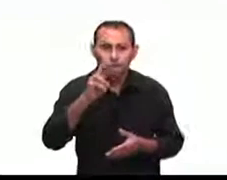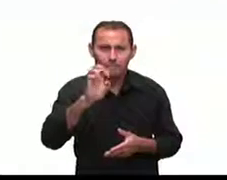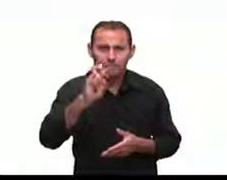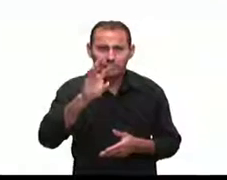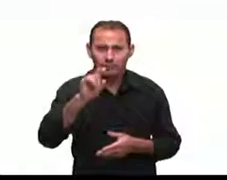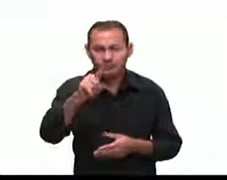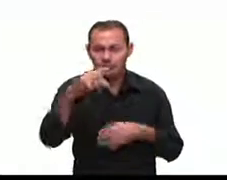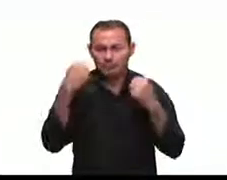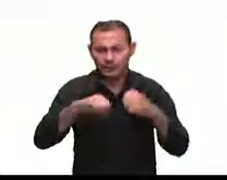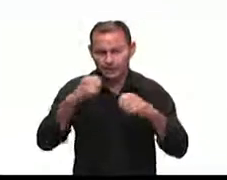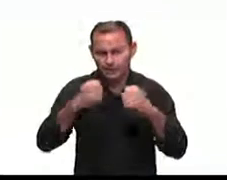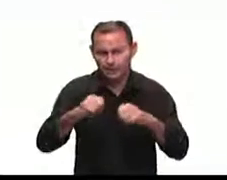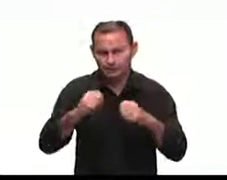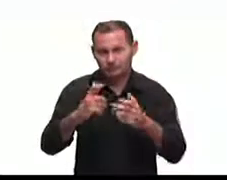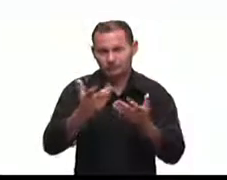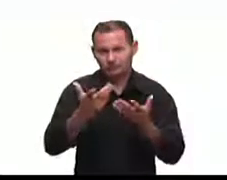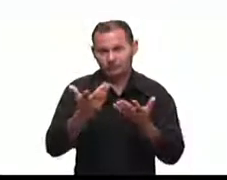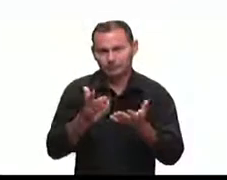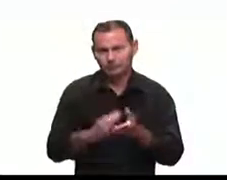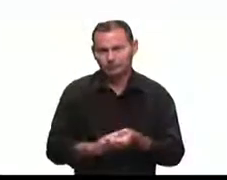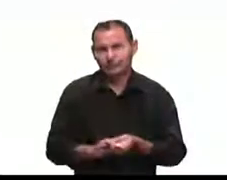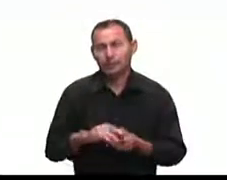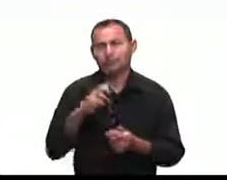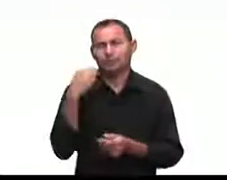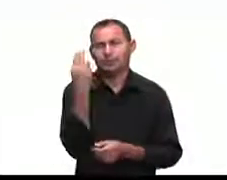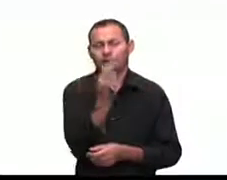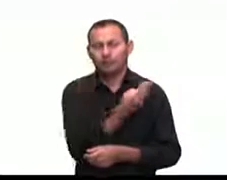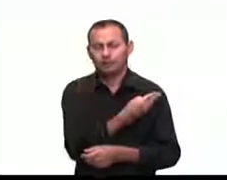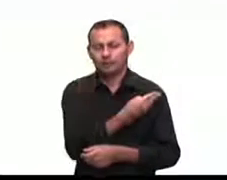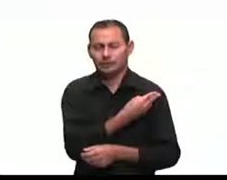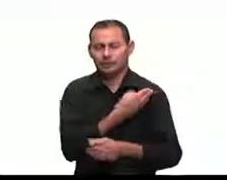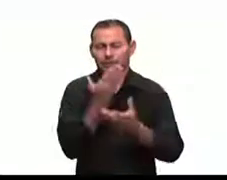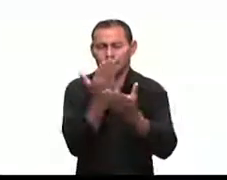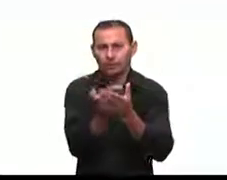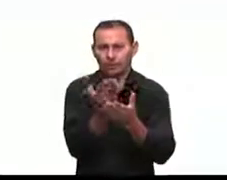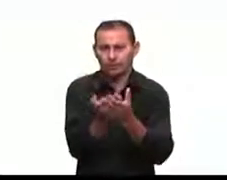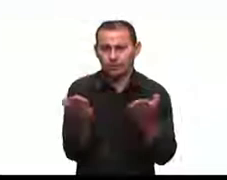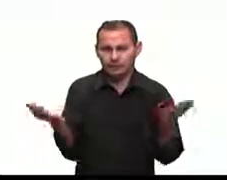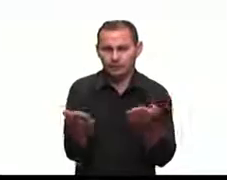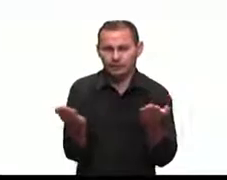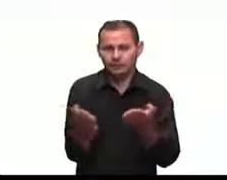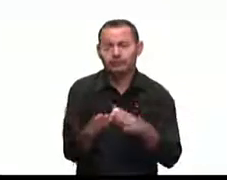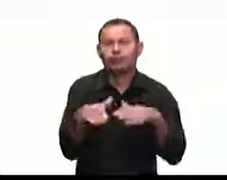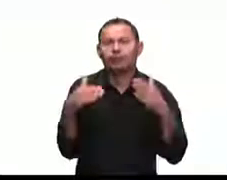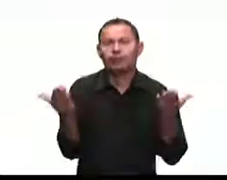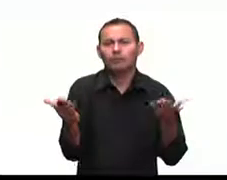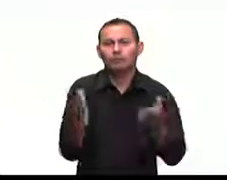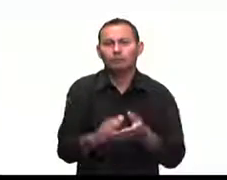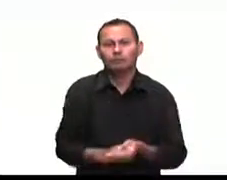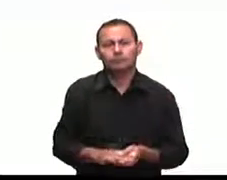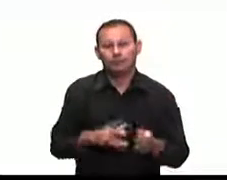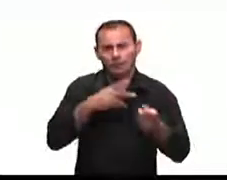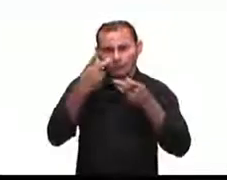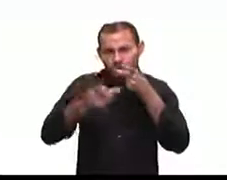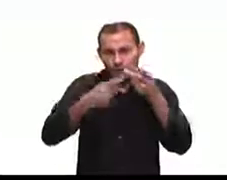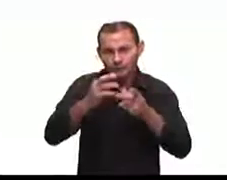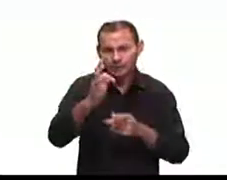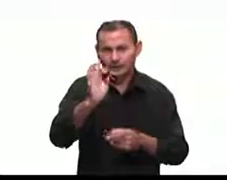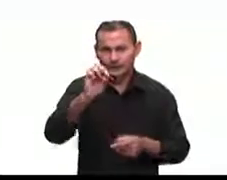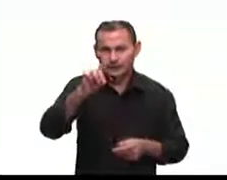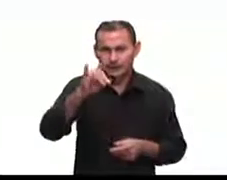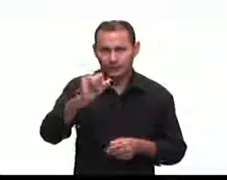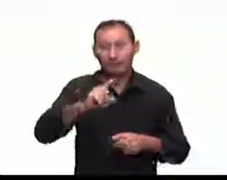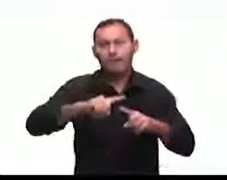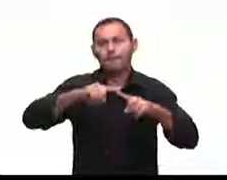que vocês precisam, né? Então, para nossa aula de hoje, tá? Falamos sobre